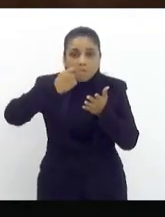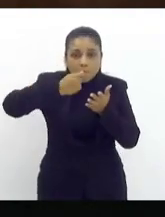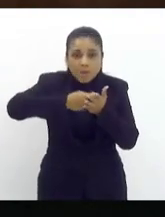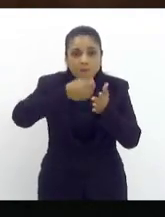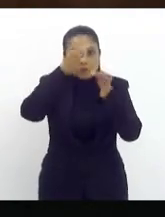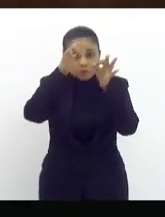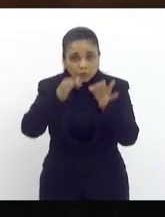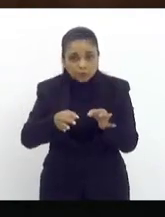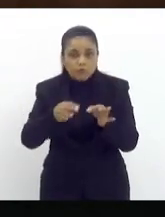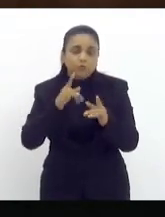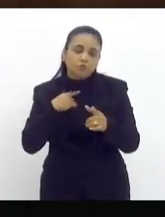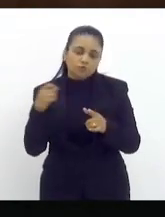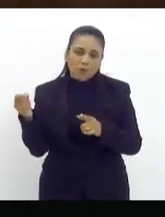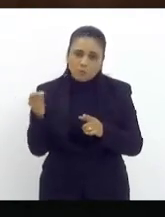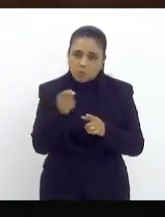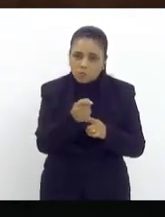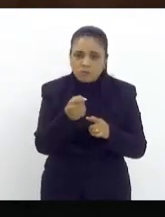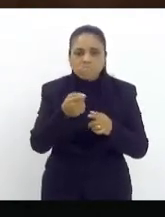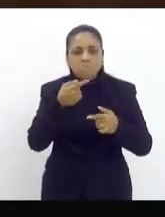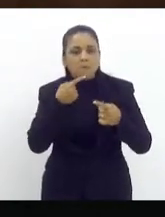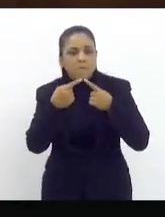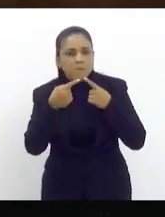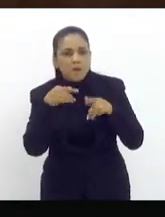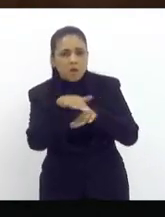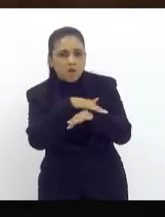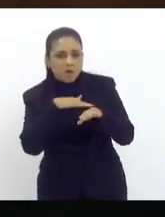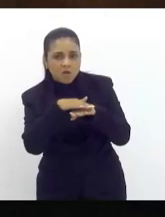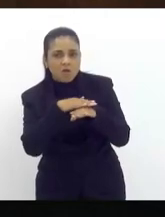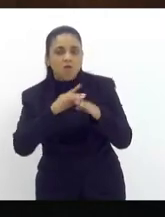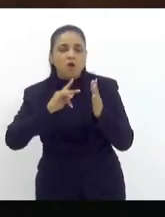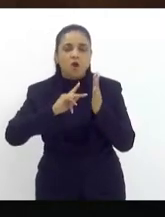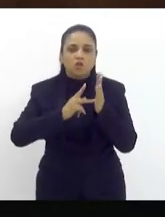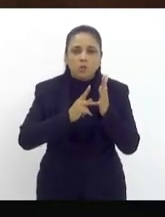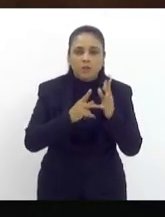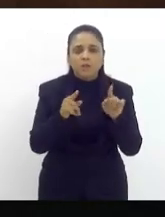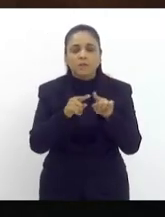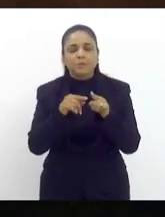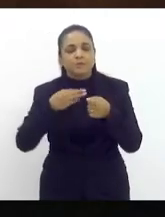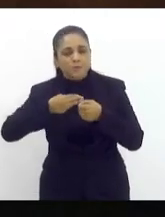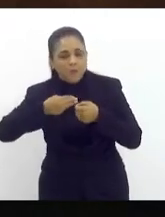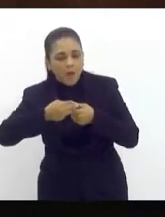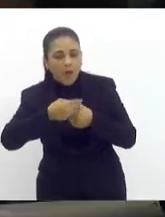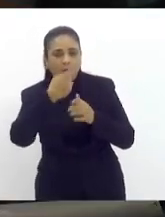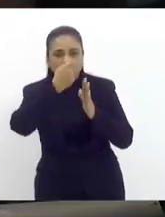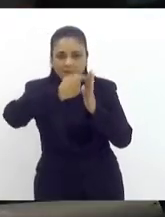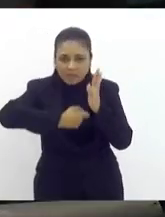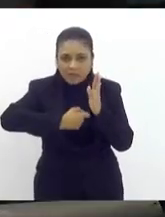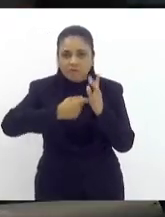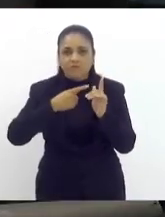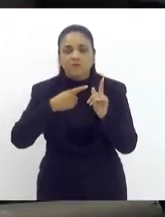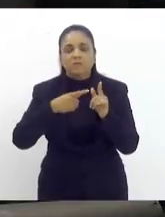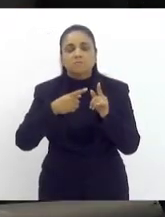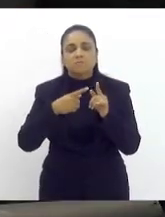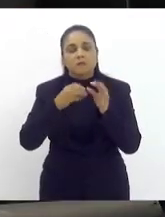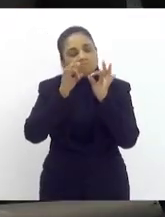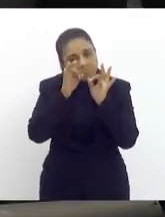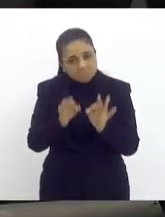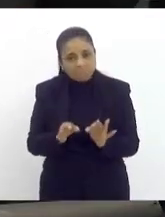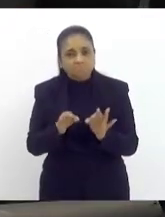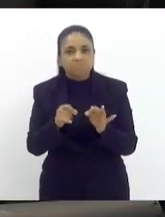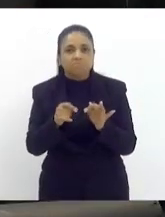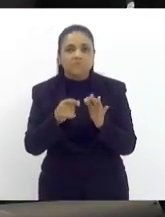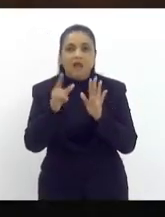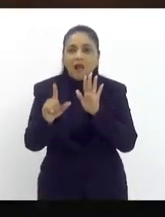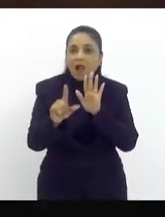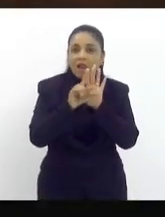em diversos cenários de negociar tarifas condominiais e de bairros para concluir, para que, efetivamente, a